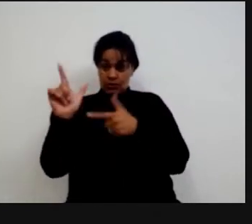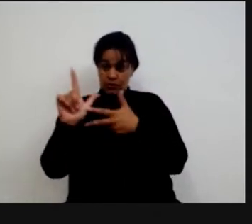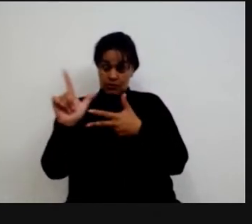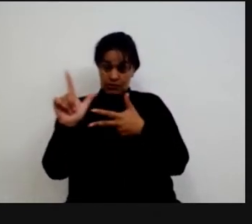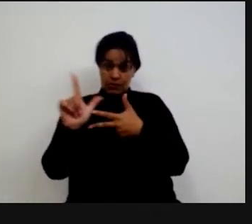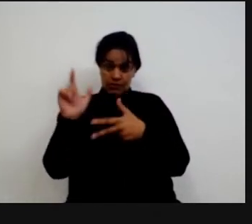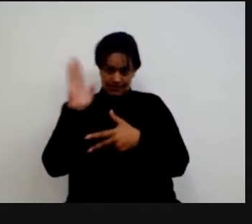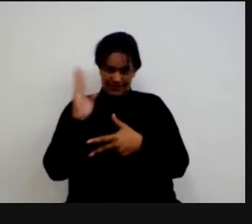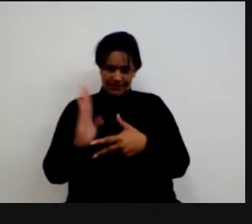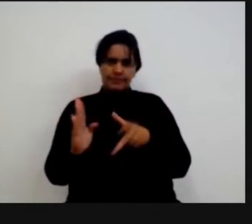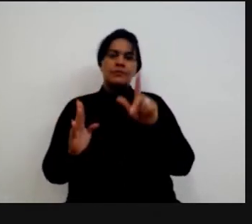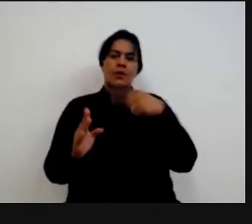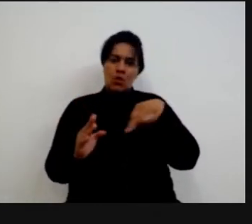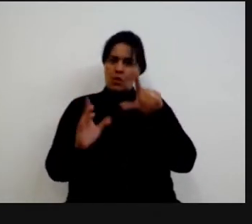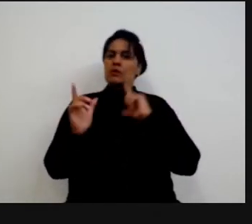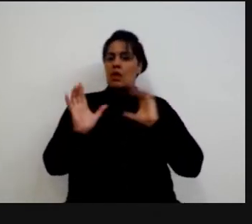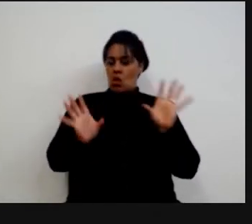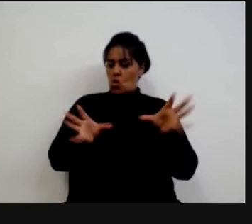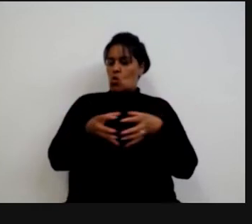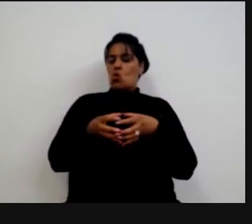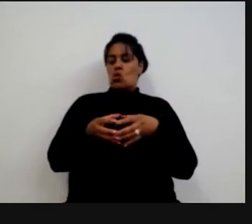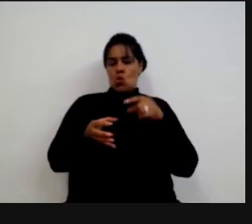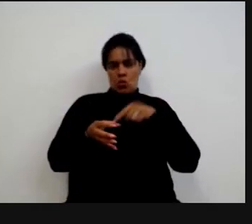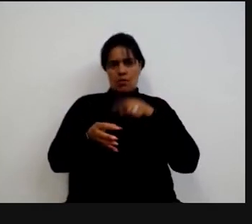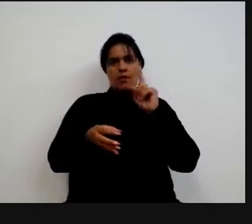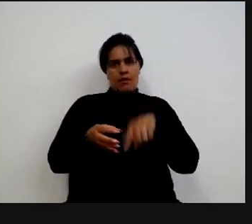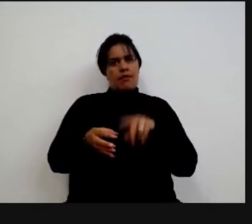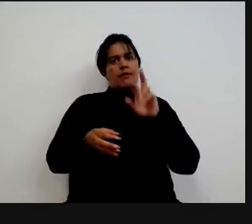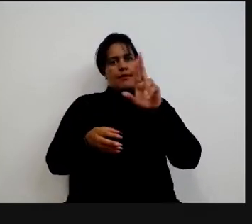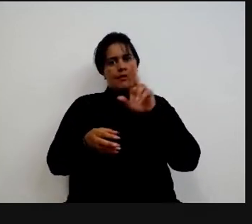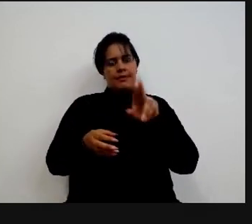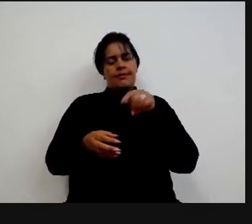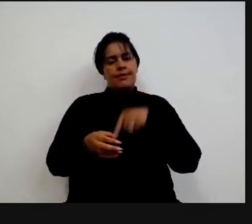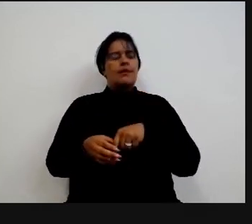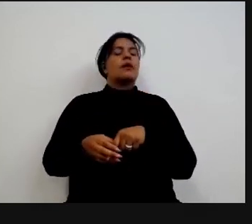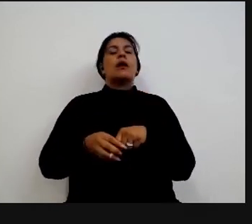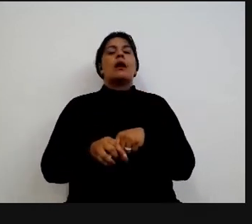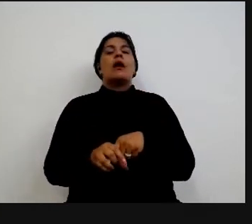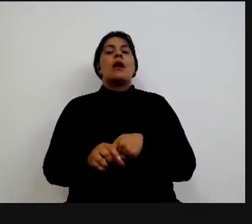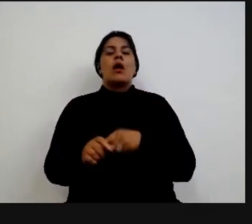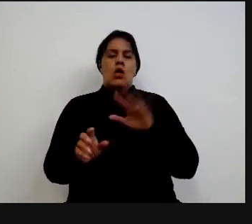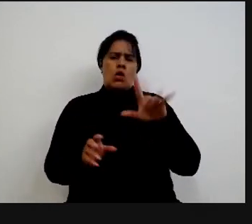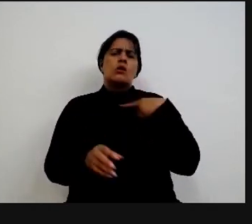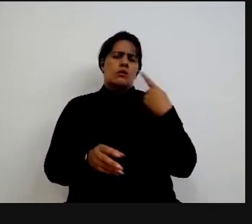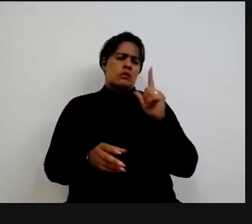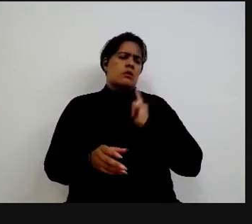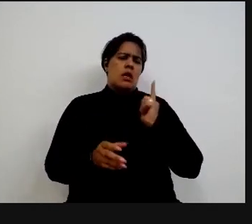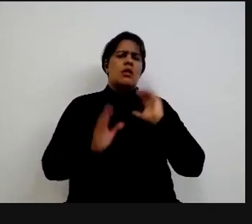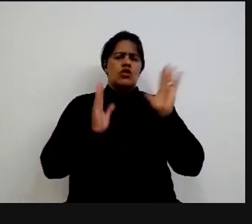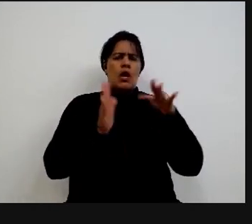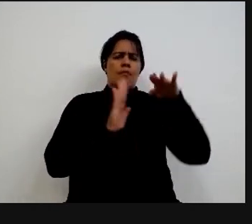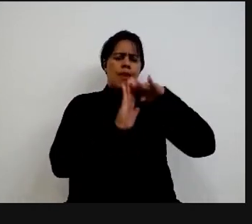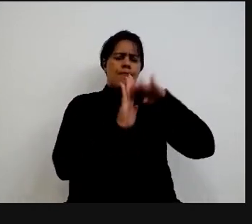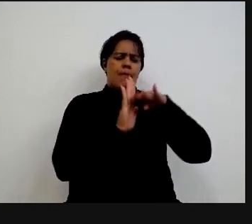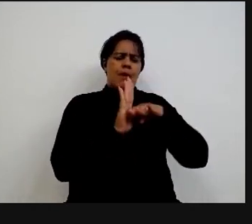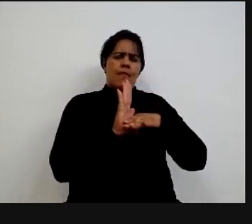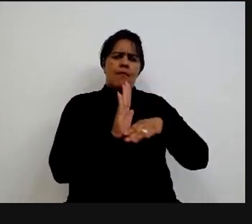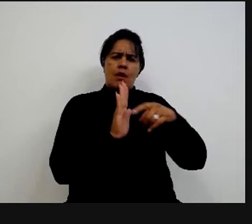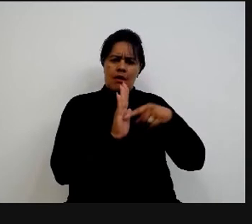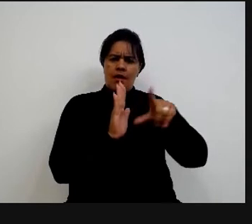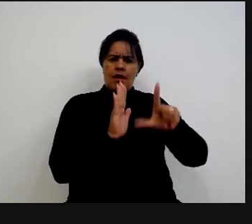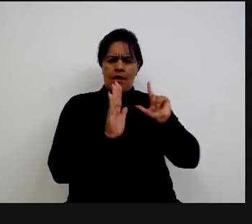é realmente uma coisa nossa do serviço de ensino à distância, embora a gente tenha lá o pré-requisito, né? No nosso caso a